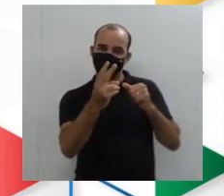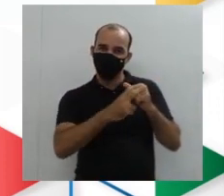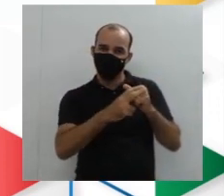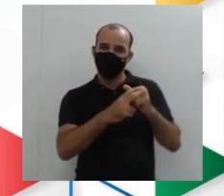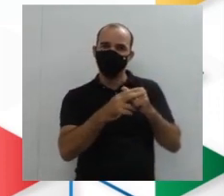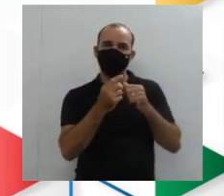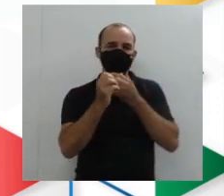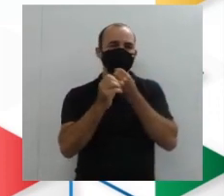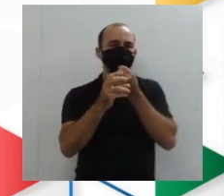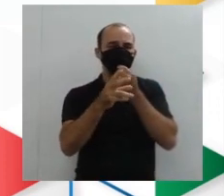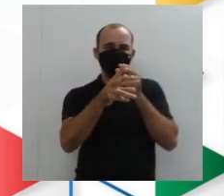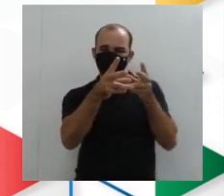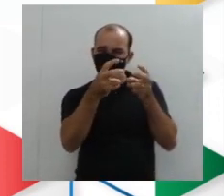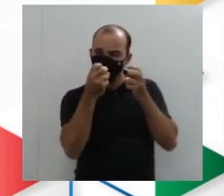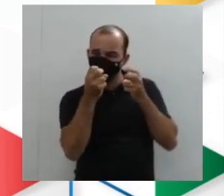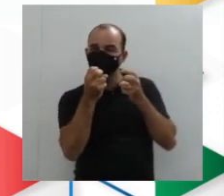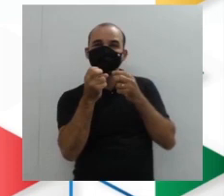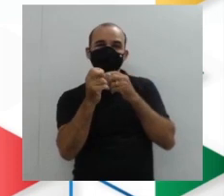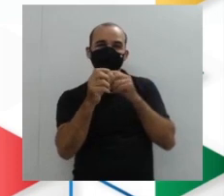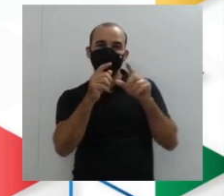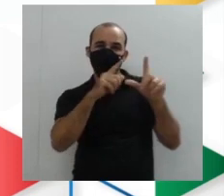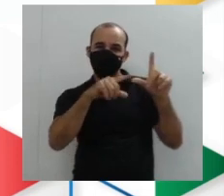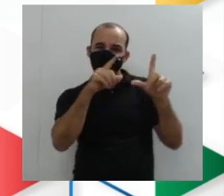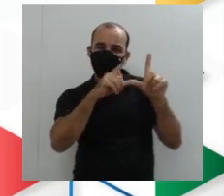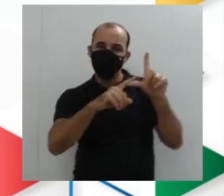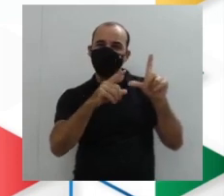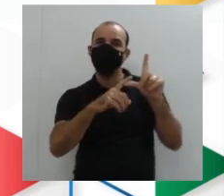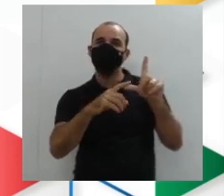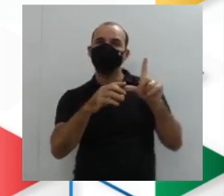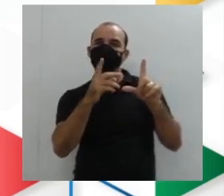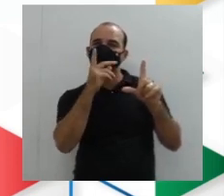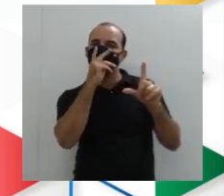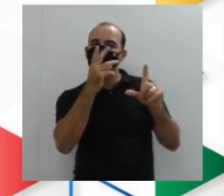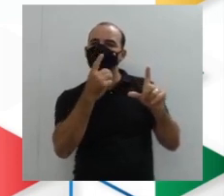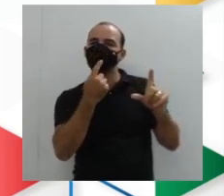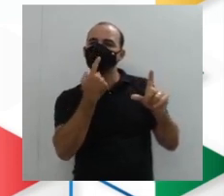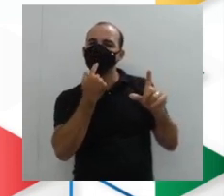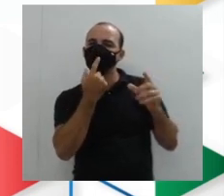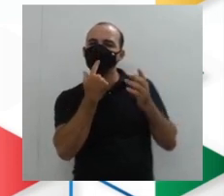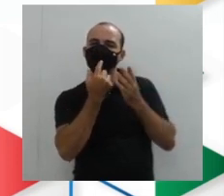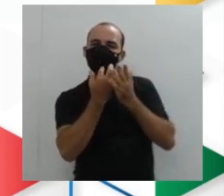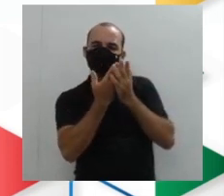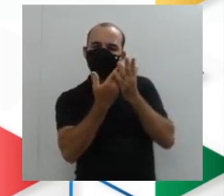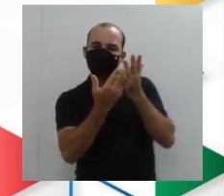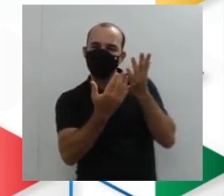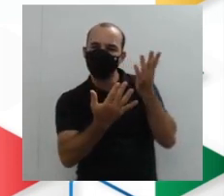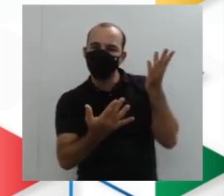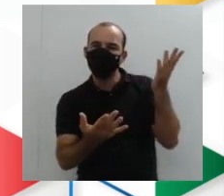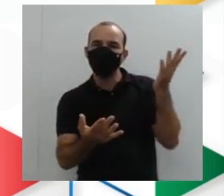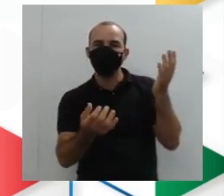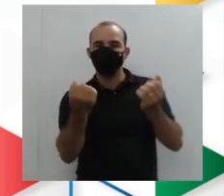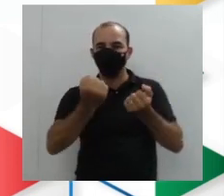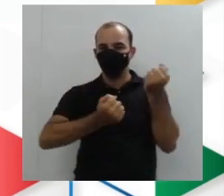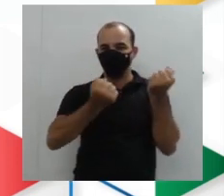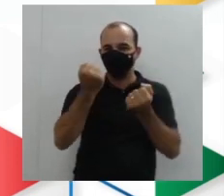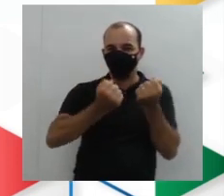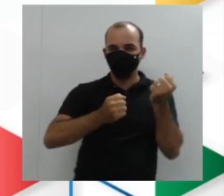se quebrando, justamente está mostrando o quê? É o perigo de que é o quê? Dirigir